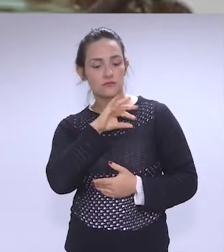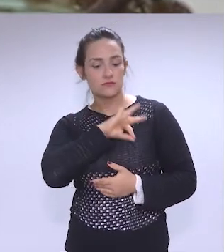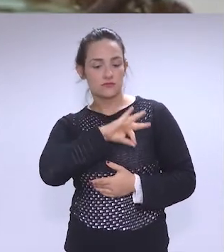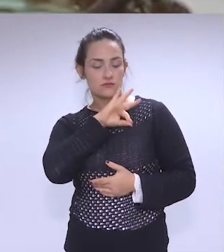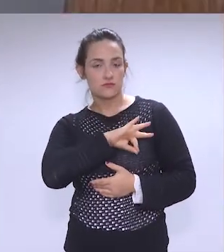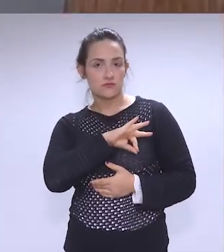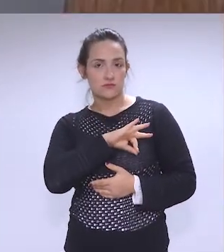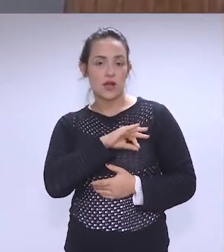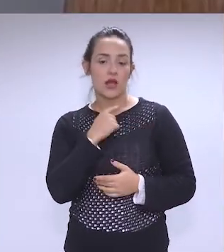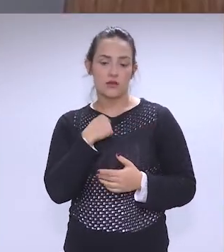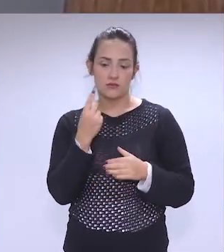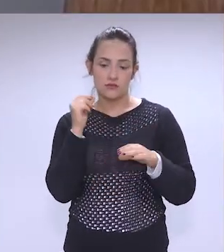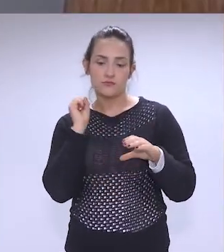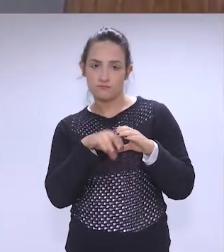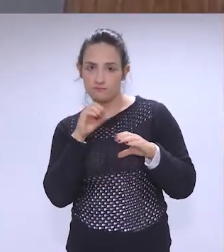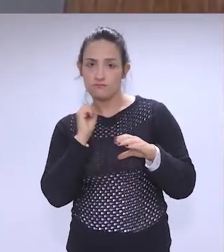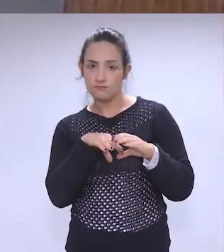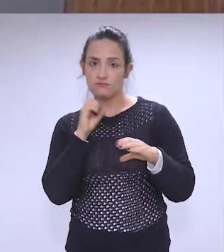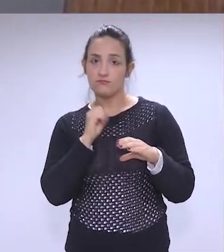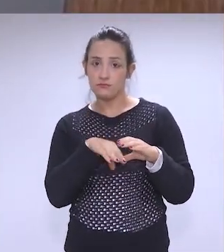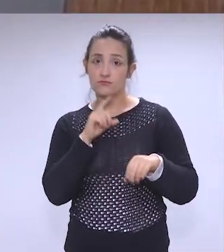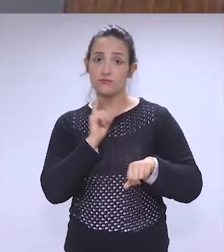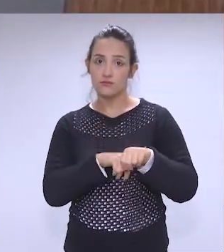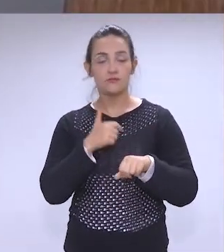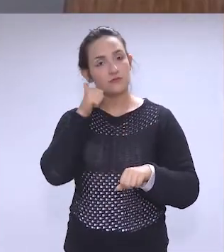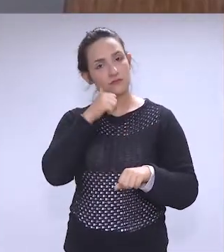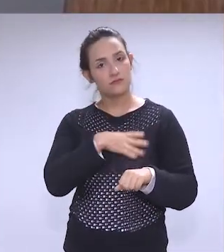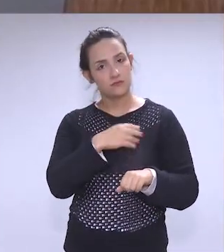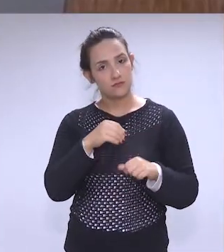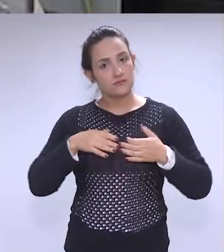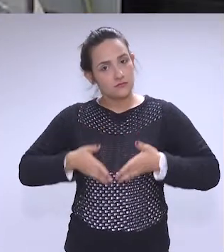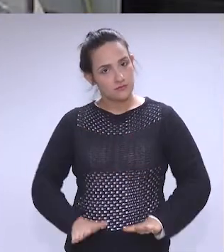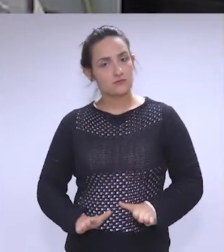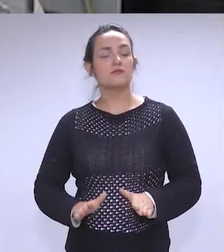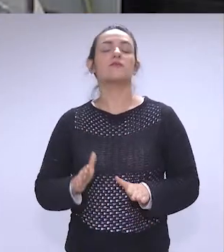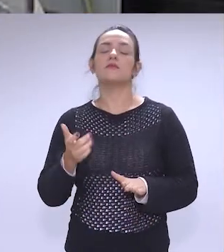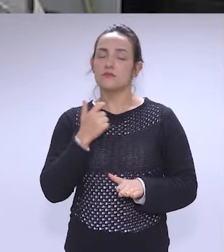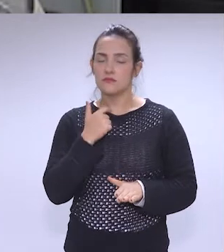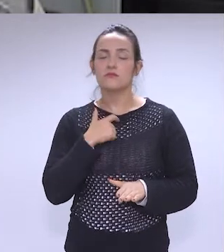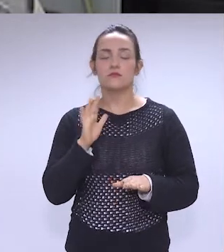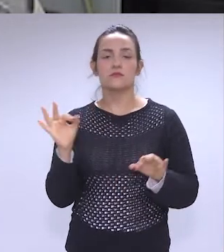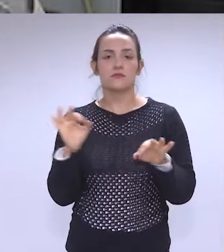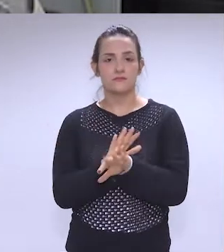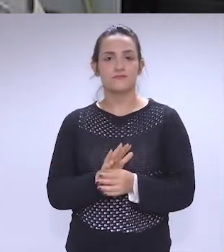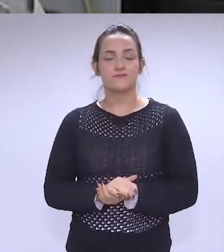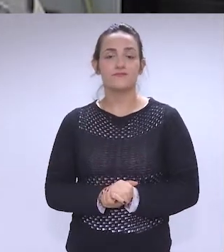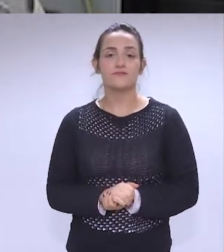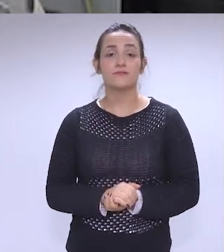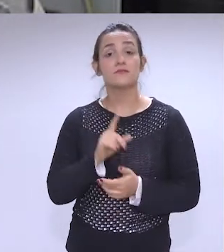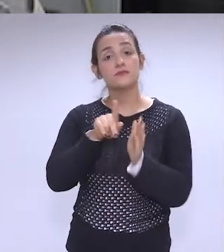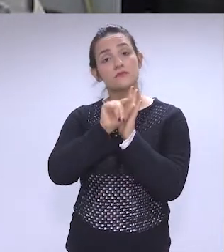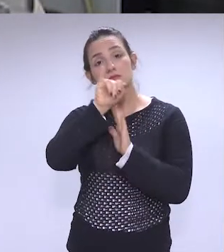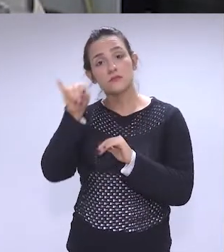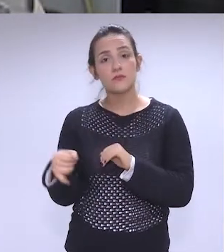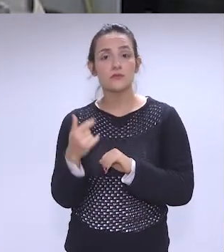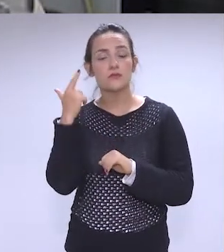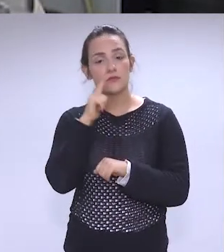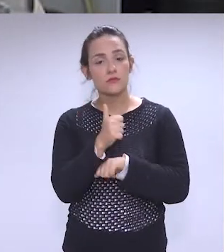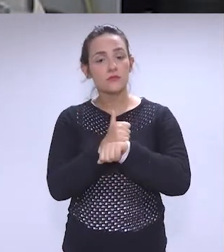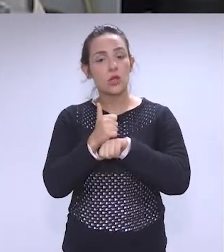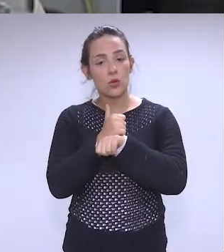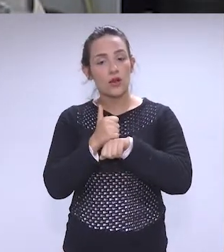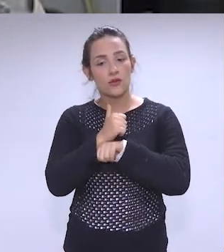dinheiro para mim, aí eu vou guardando para quando a minha filha nascer. O projeto é uma forma de ajudar e oferecer